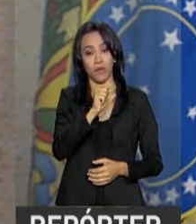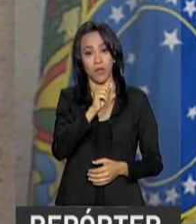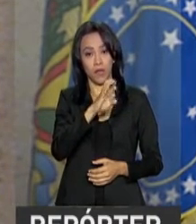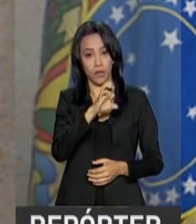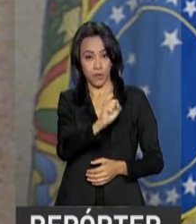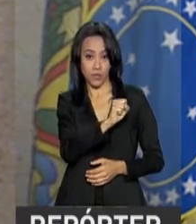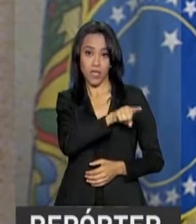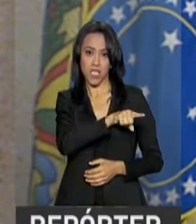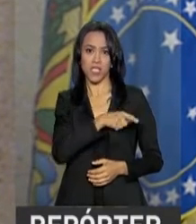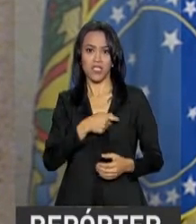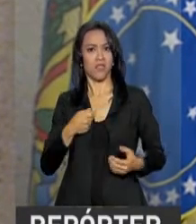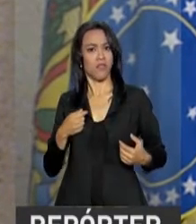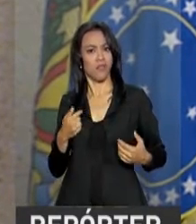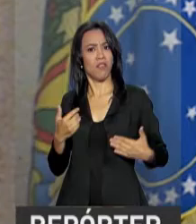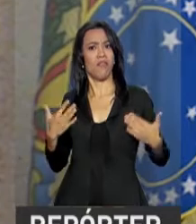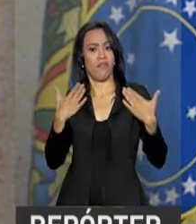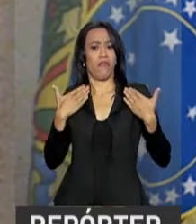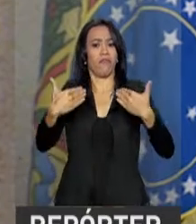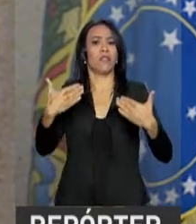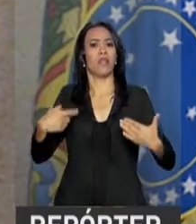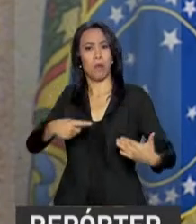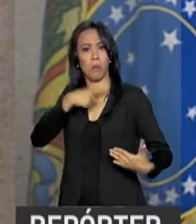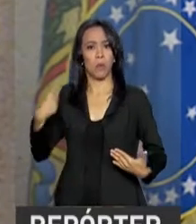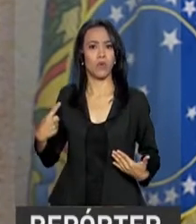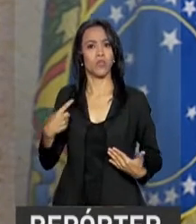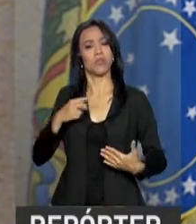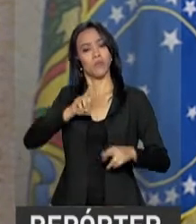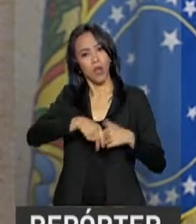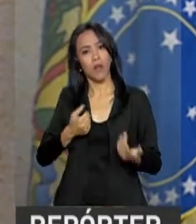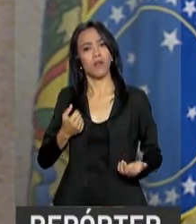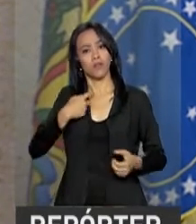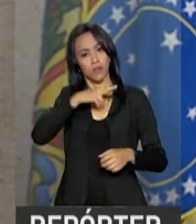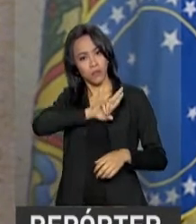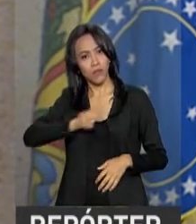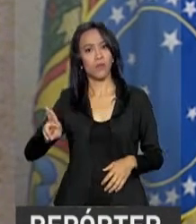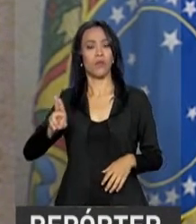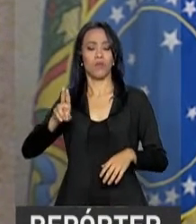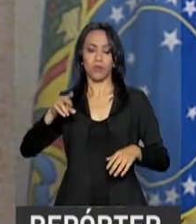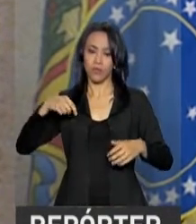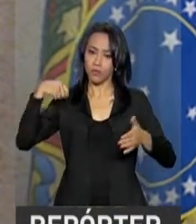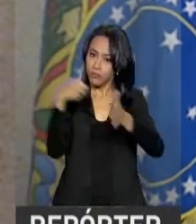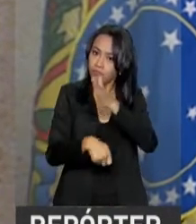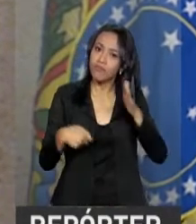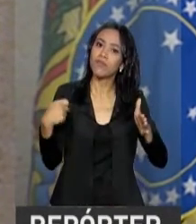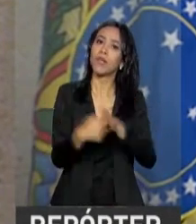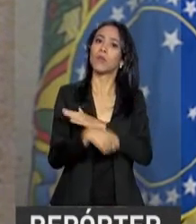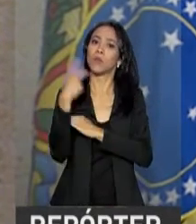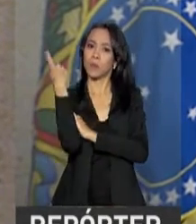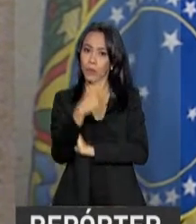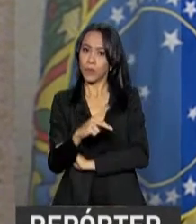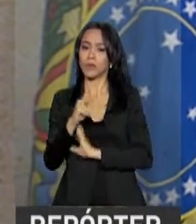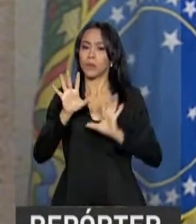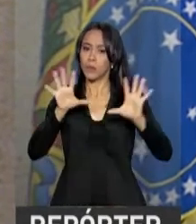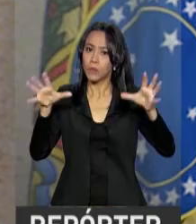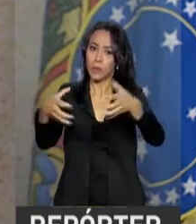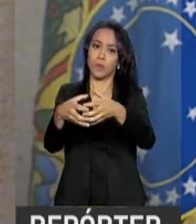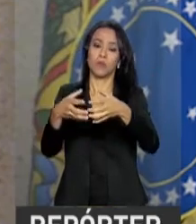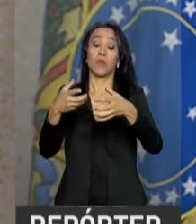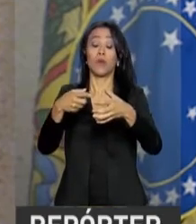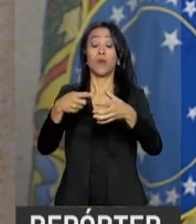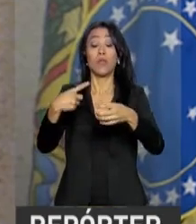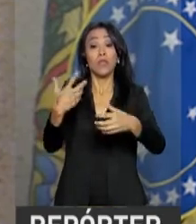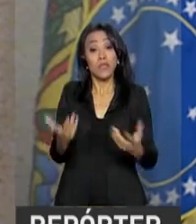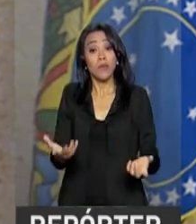da liberdade. Aliás, o regime que foram combater eram regimes autoritários, fechados, centralizados, né? De modo